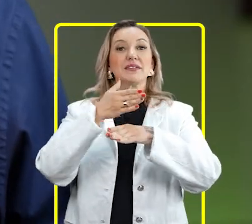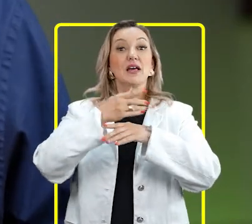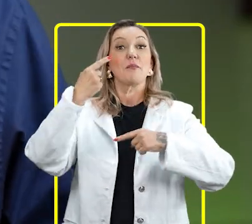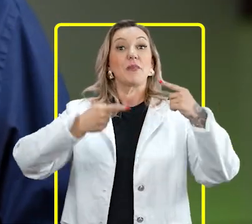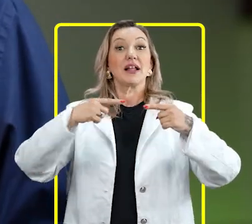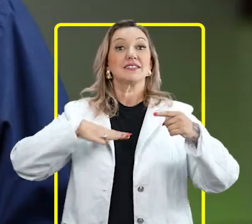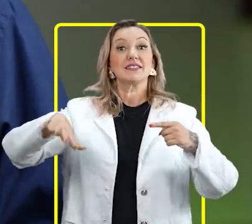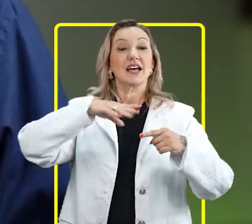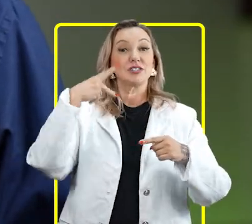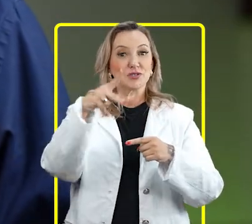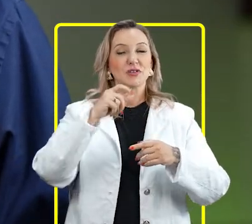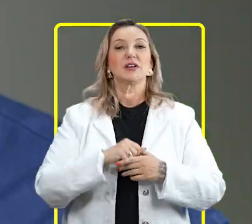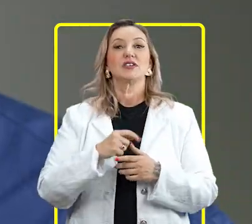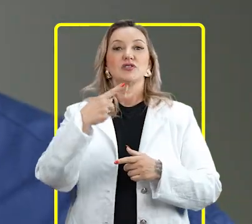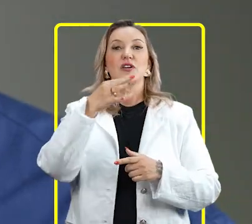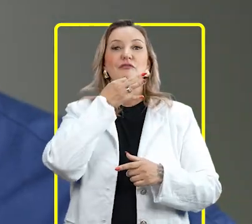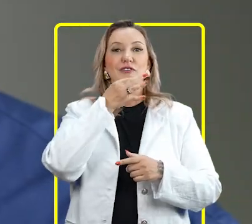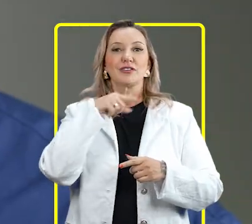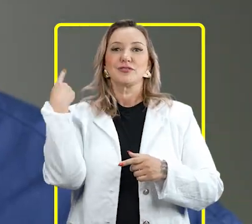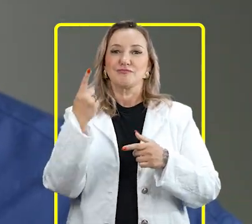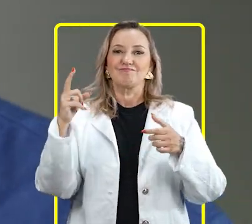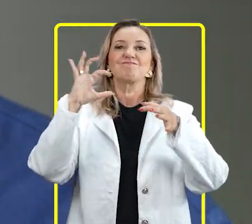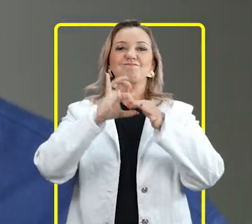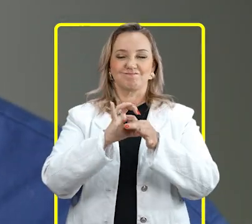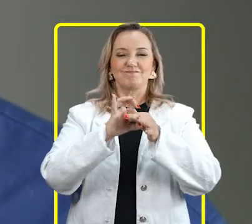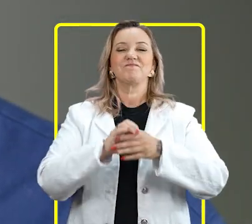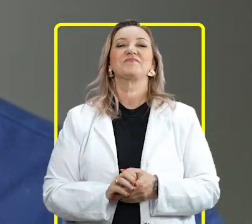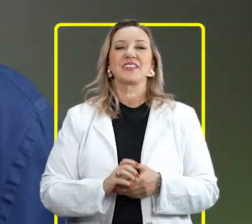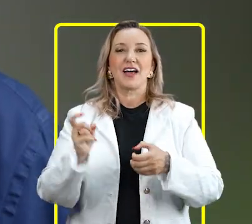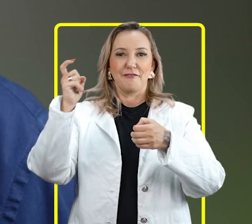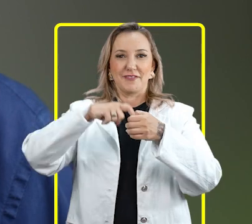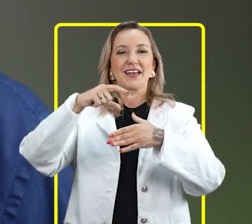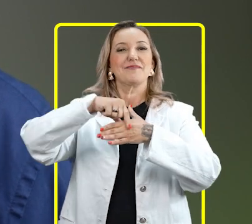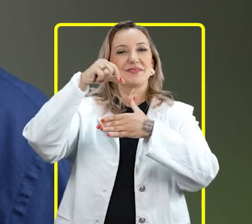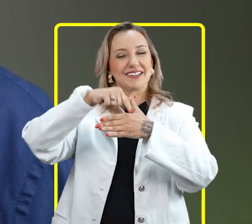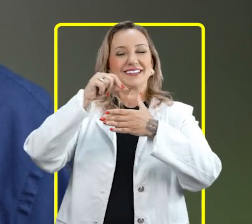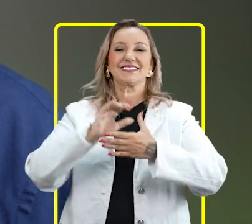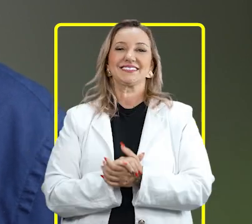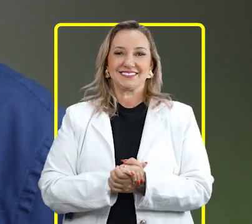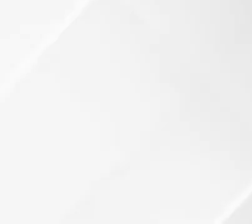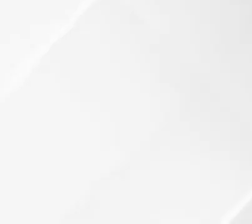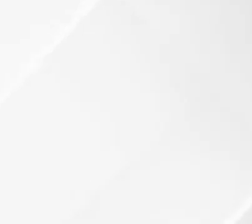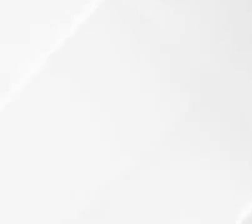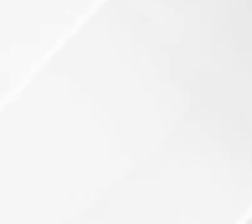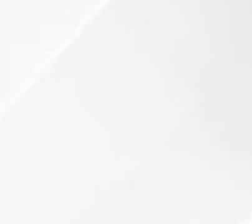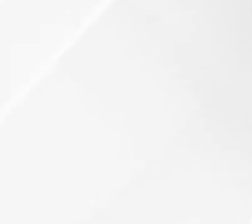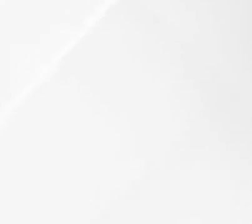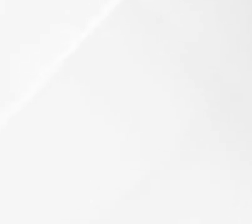Participe da política da sua cidade. Sua voz é a nossa voz. Filie-se ao MDB.